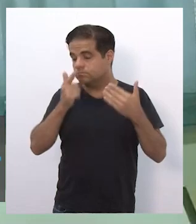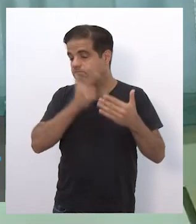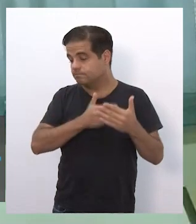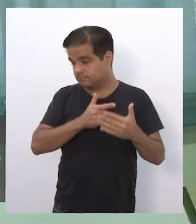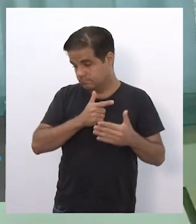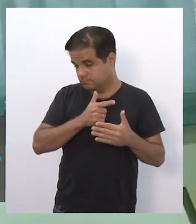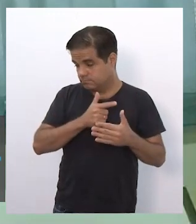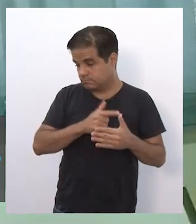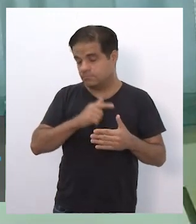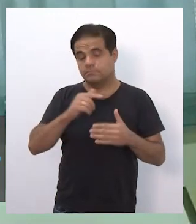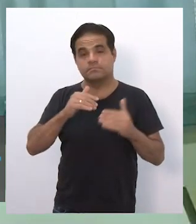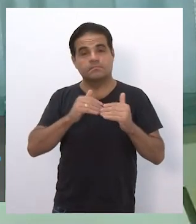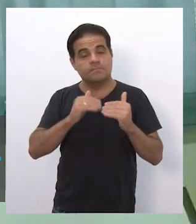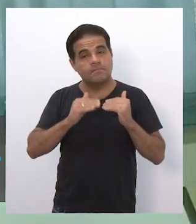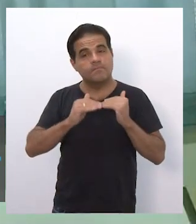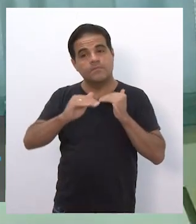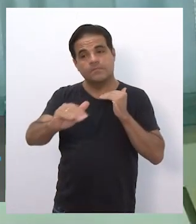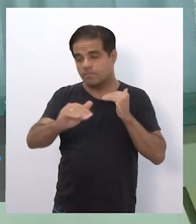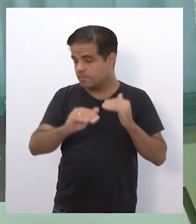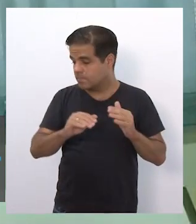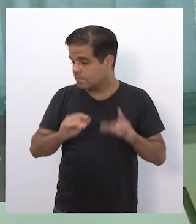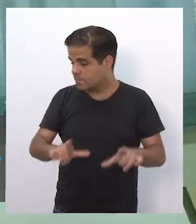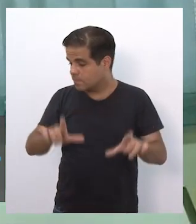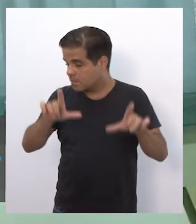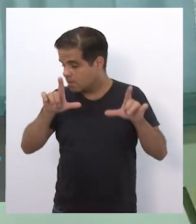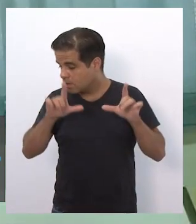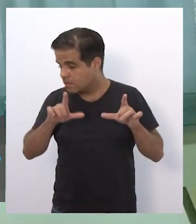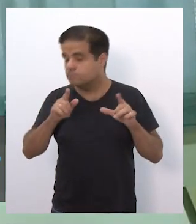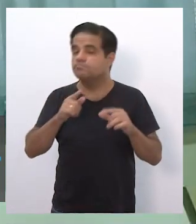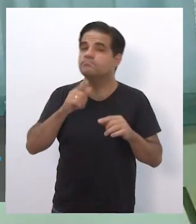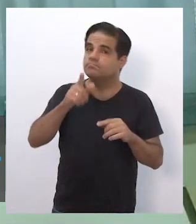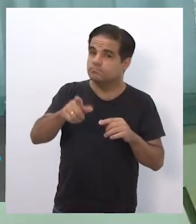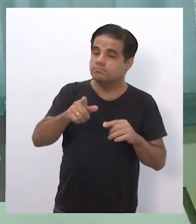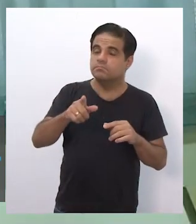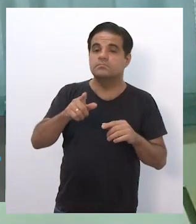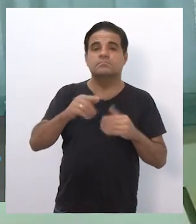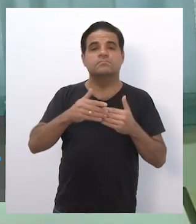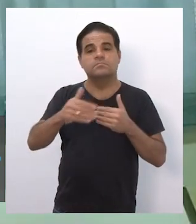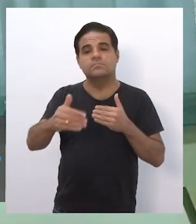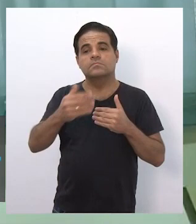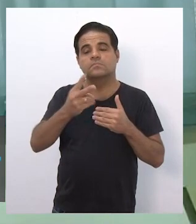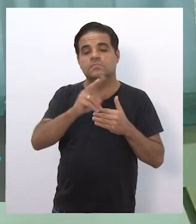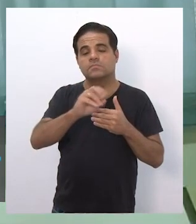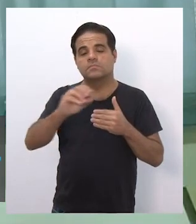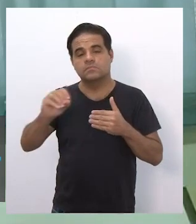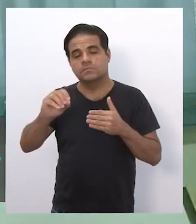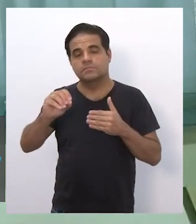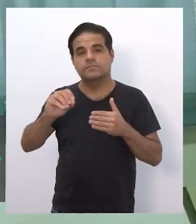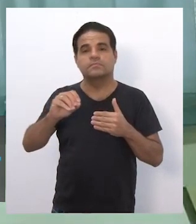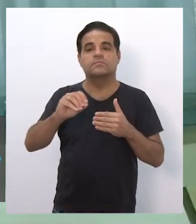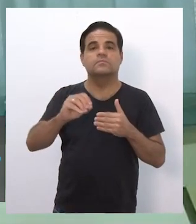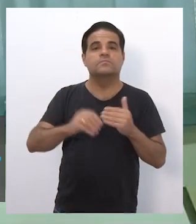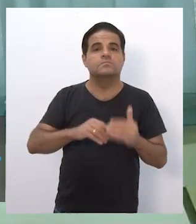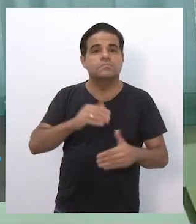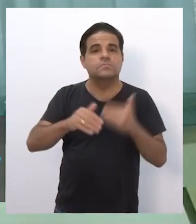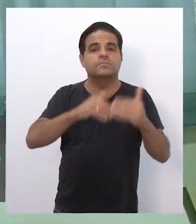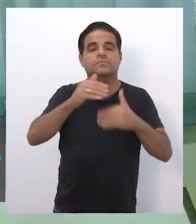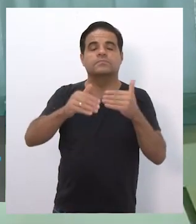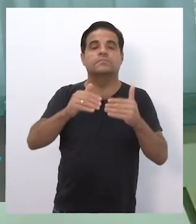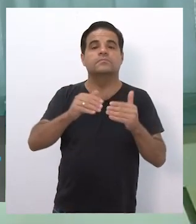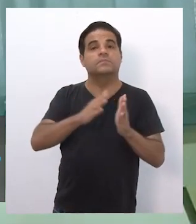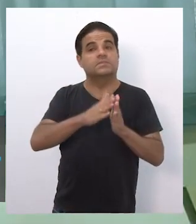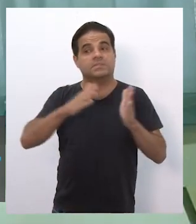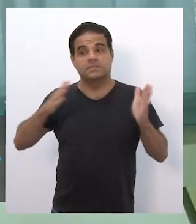No caso da linha Ryzen, né, um exemplo, você, para a linha 2000, e os processadores da linha